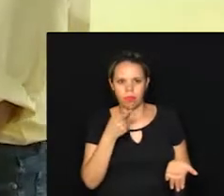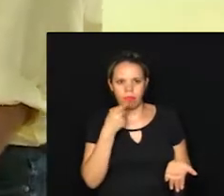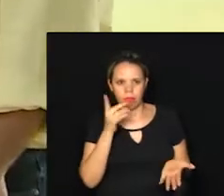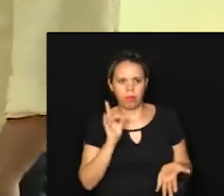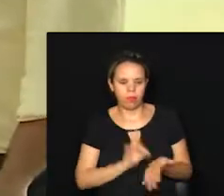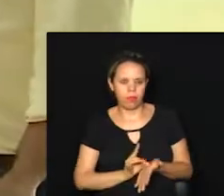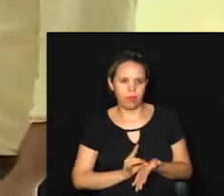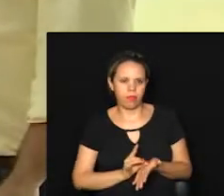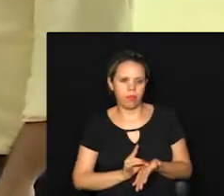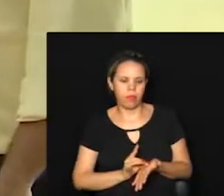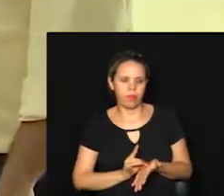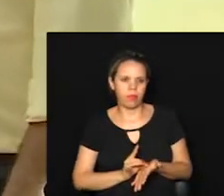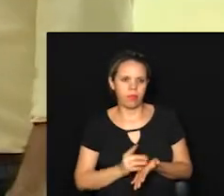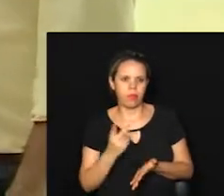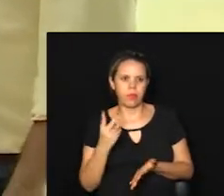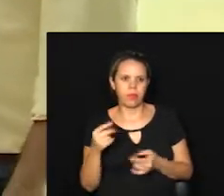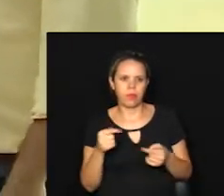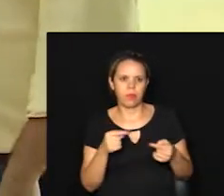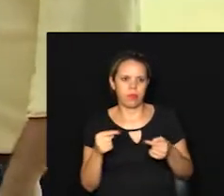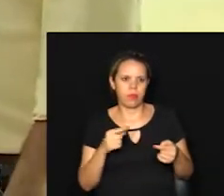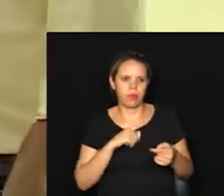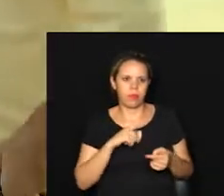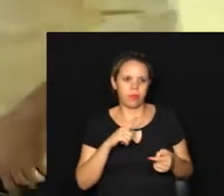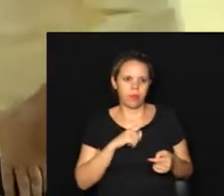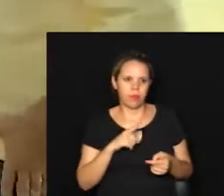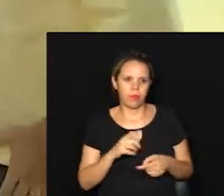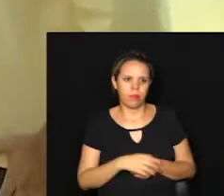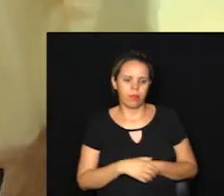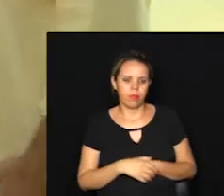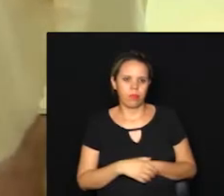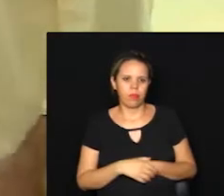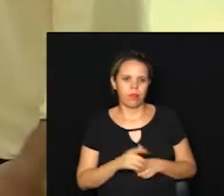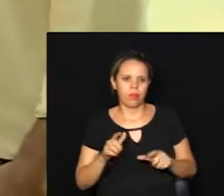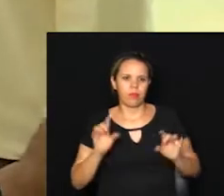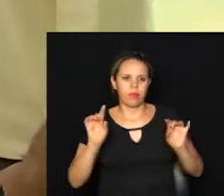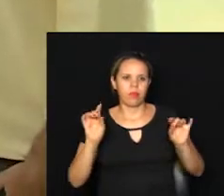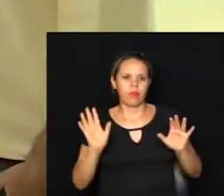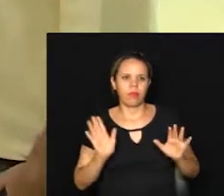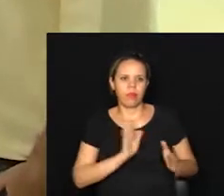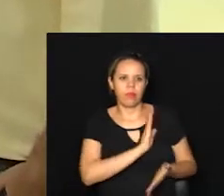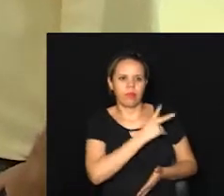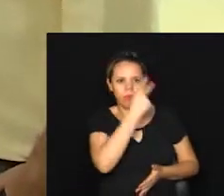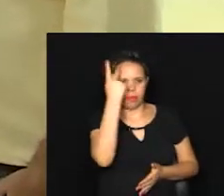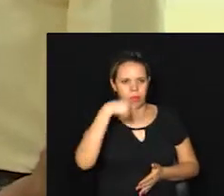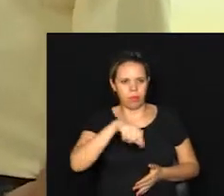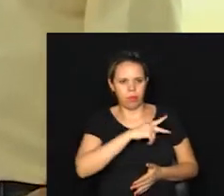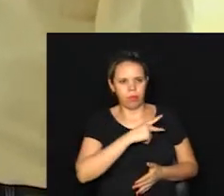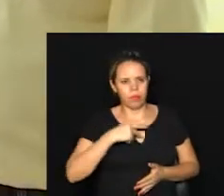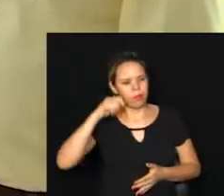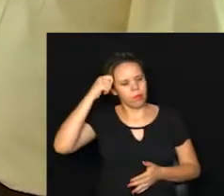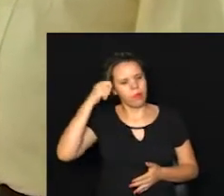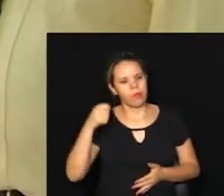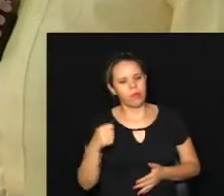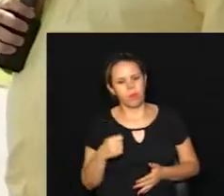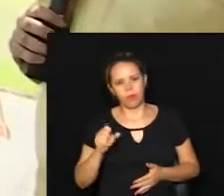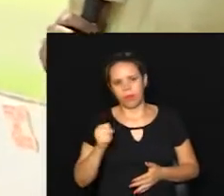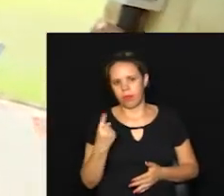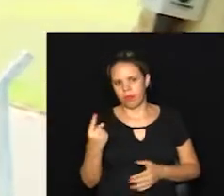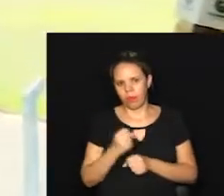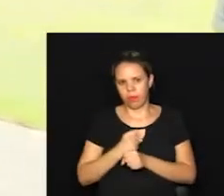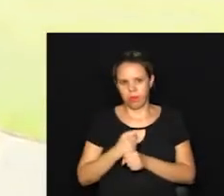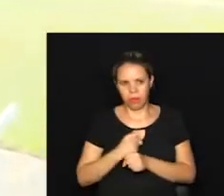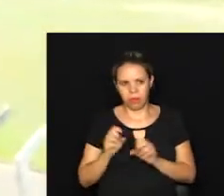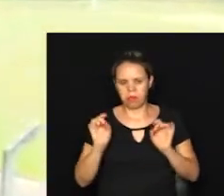fato os dois derbys que têm um lugar especial no coração do torcedor pontepretano. Em 81 ele foi